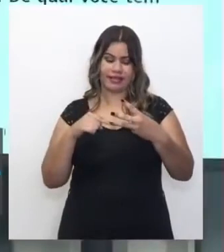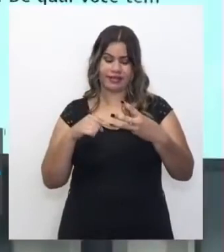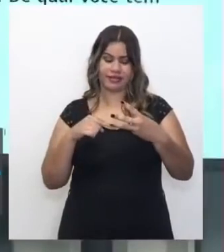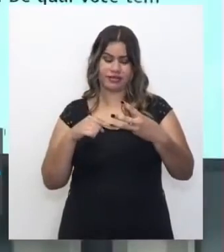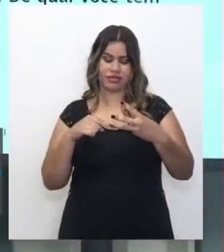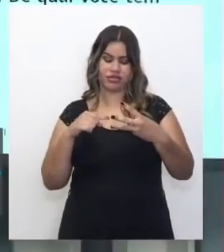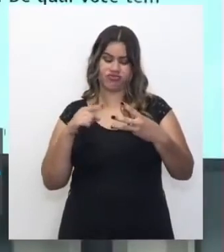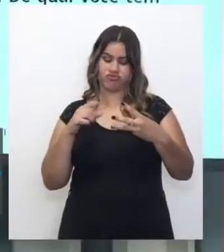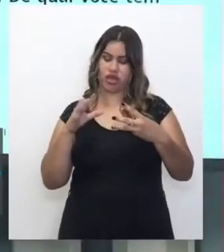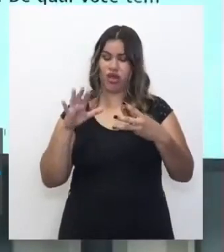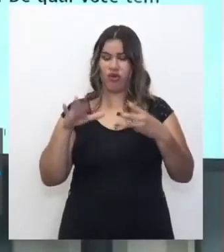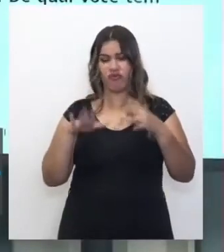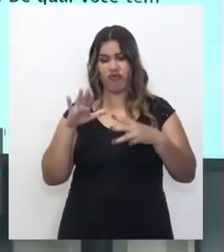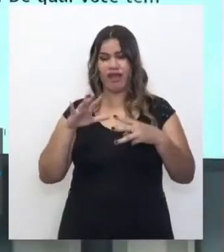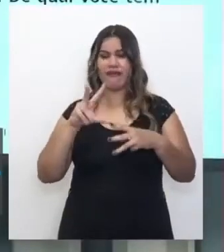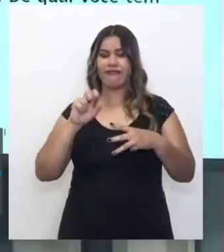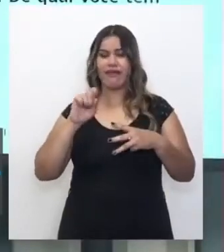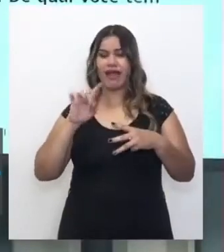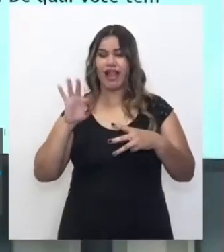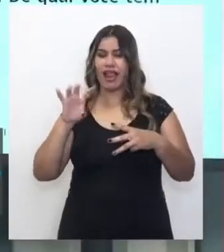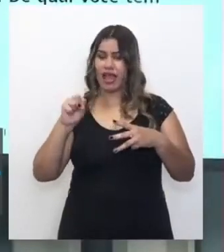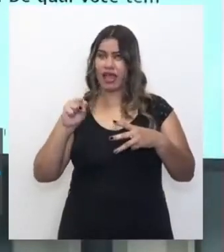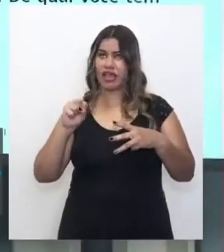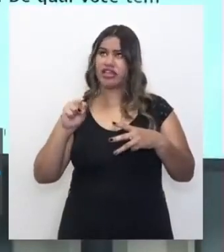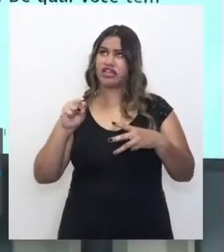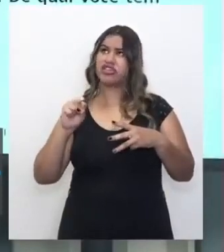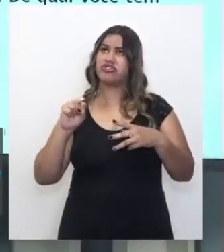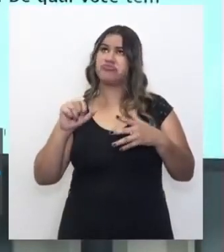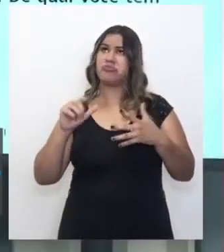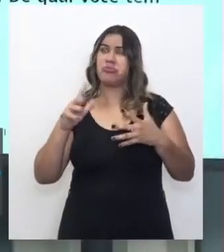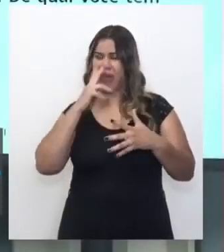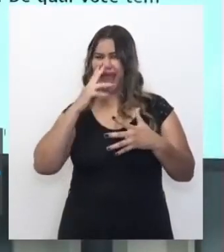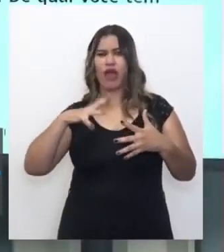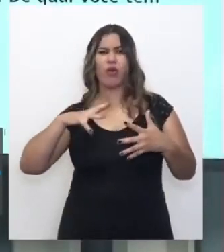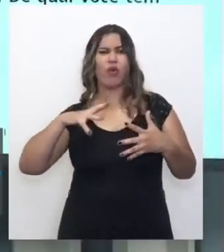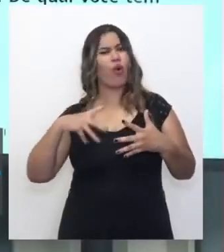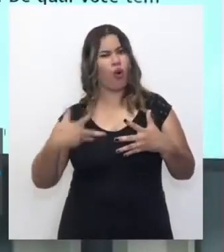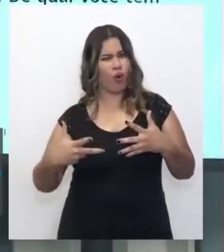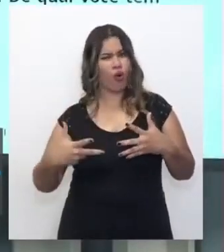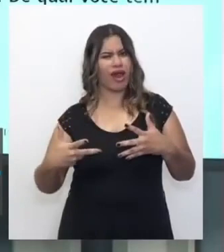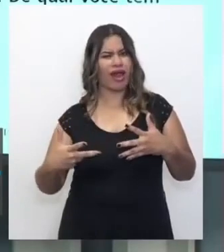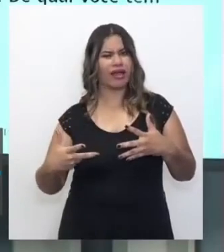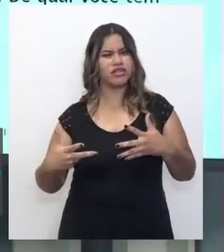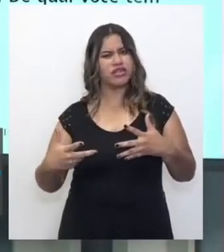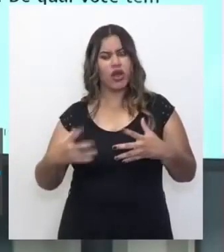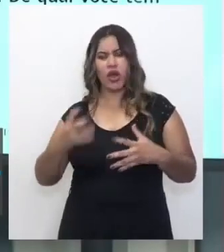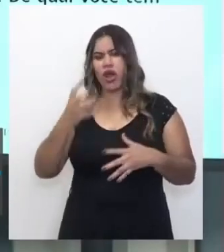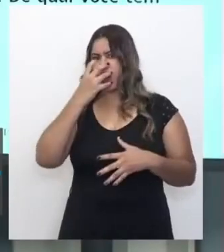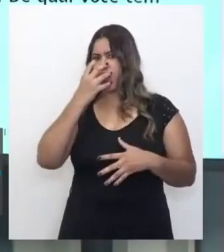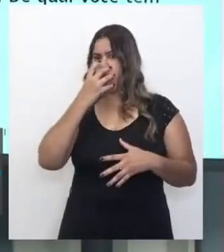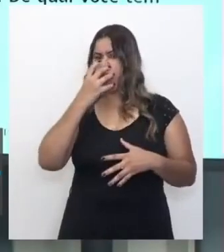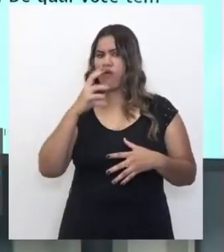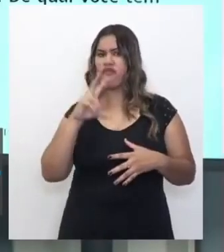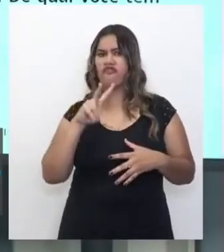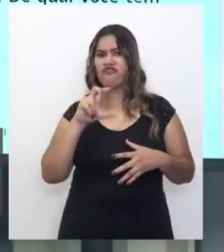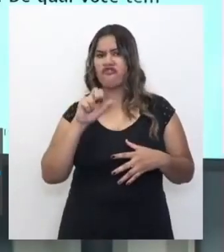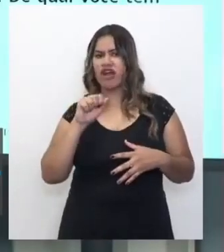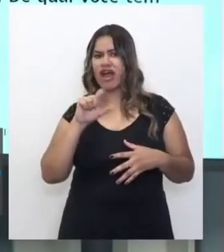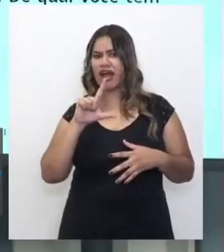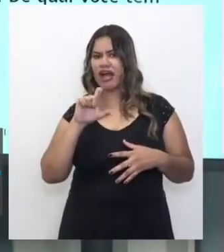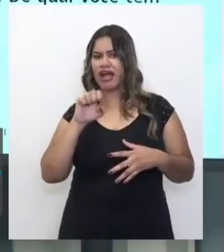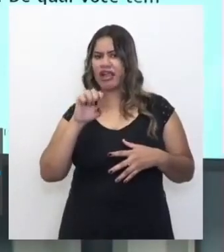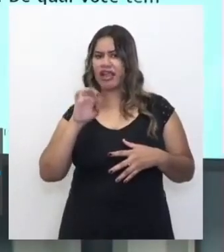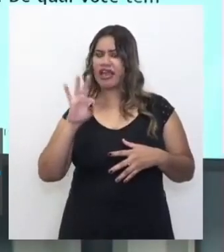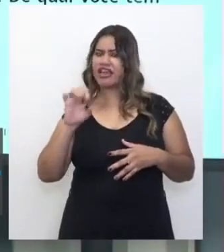cão valente, essa talvez não gerasse tanta apreensão, né? Se você for prestar atenção, o cão valente, porque o valente ele vai remeter talvez a